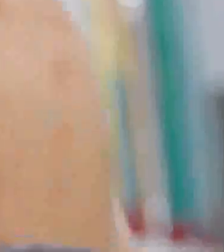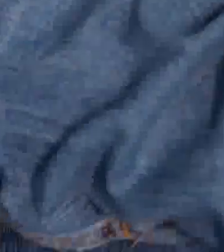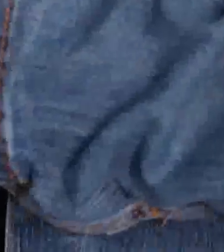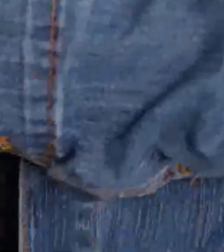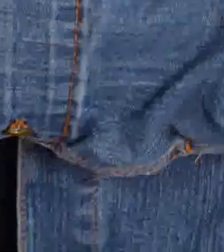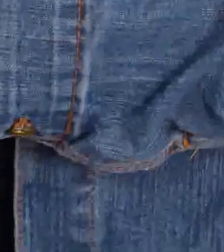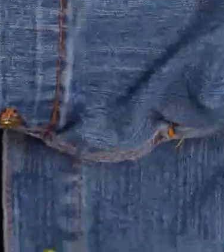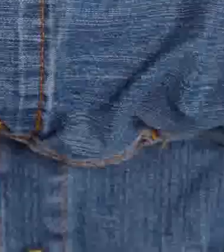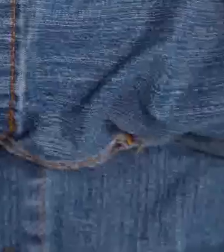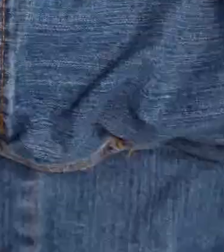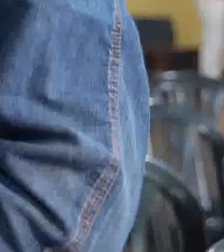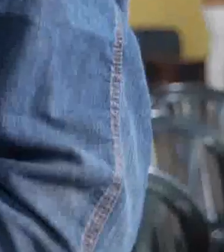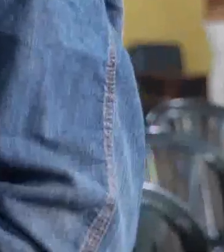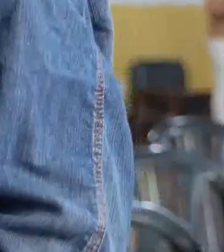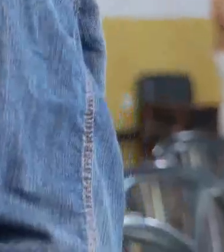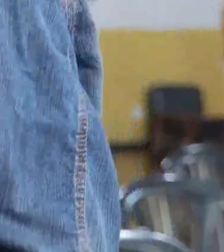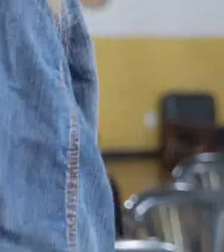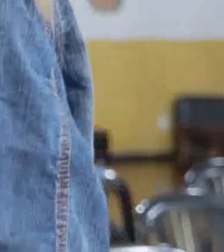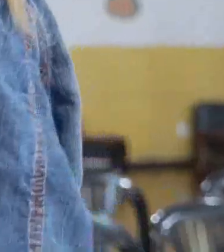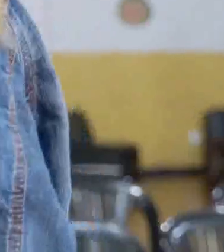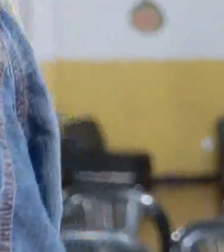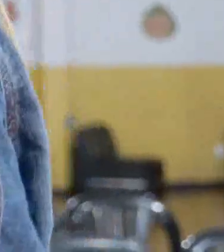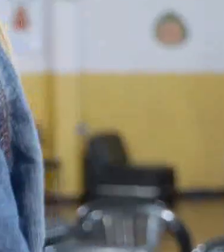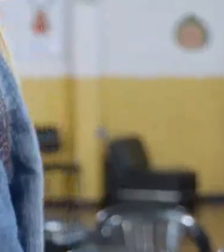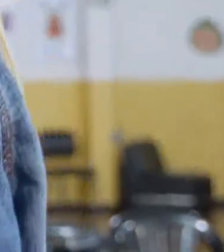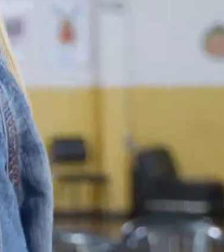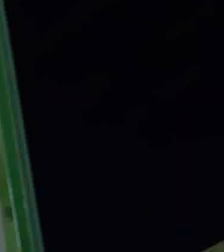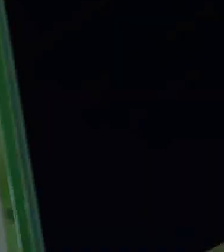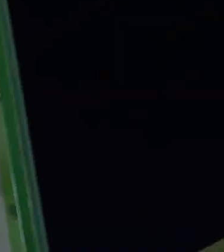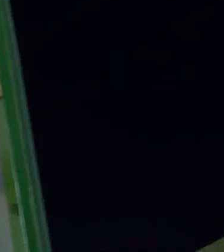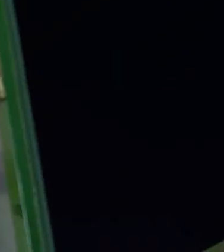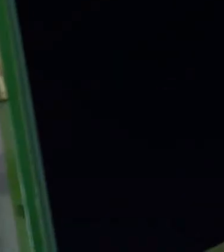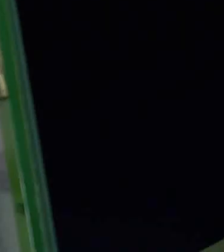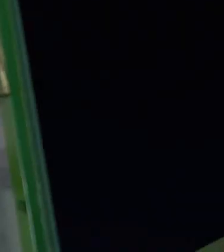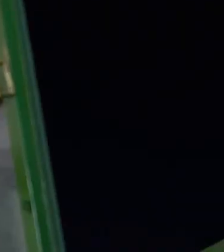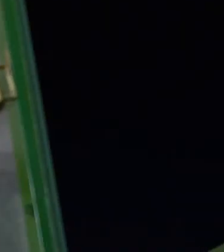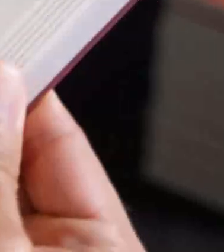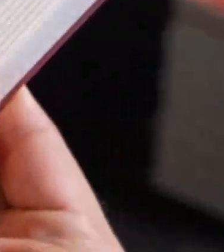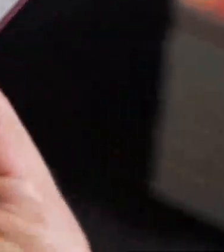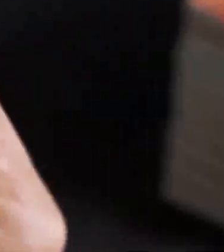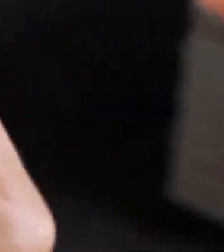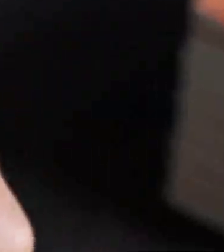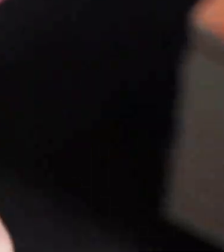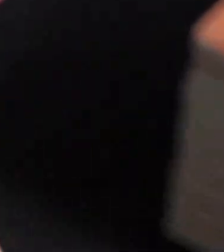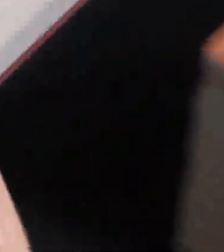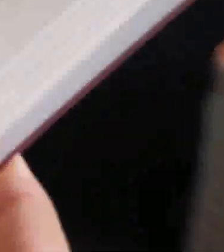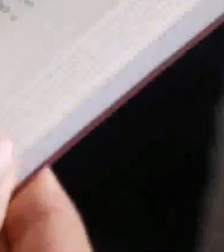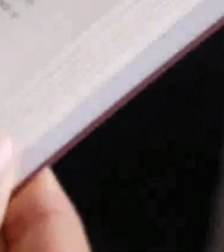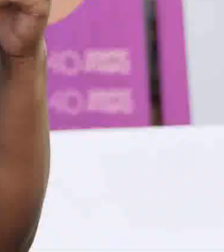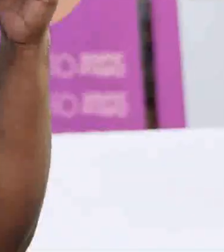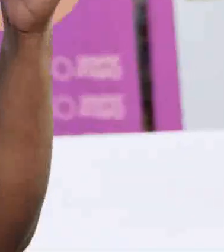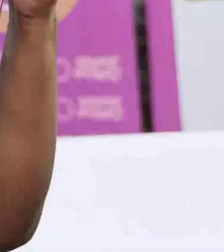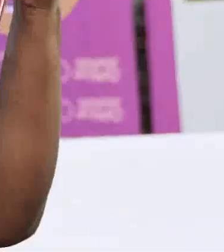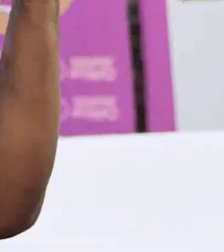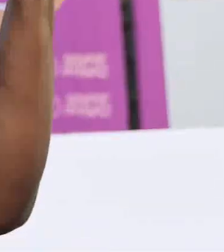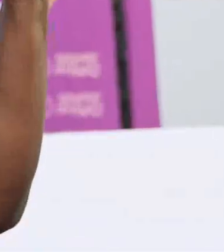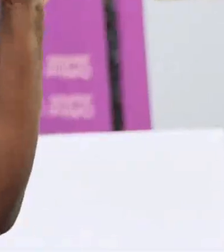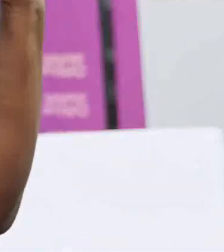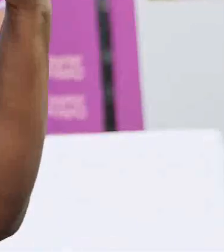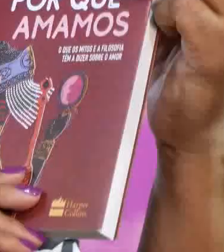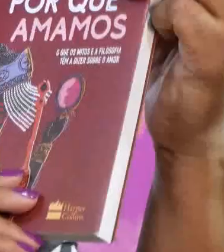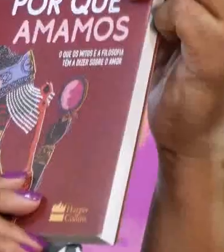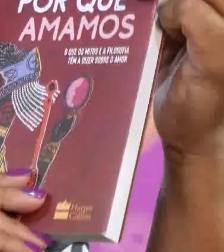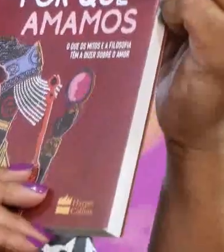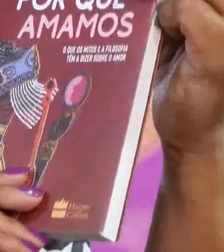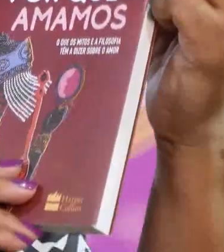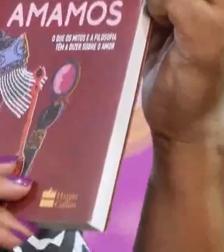Uma jovem se aproxima da prateleira, pega o livro e o lê. Olha para frente e sorri. Um homem de barba grisalha olha para frente segurando o livro e sorri.